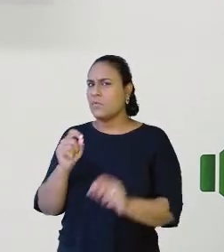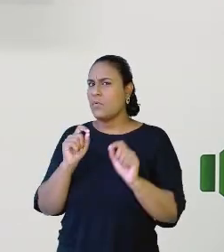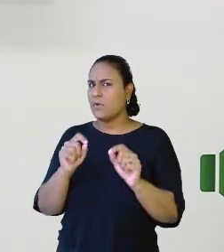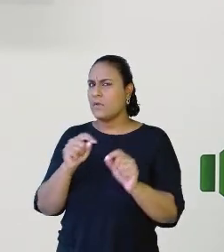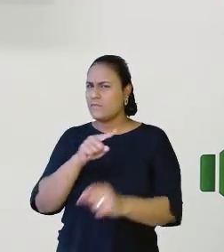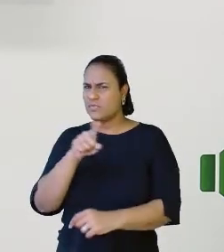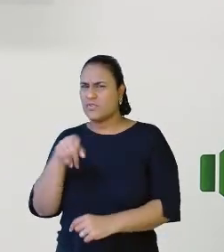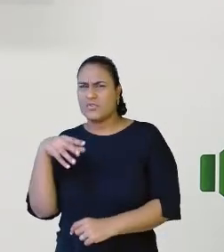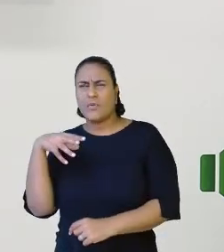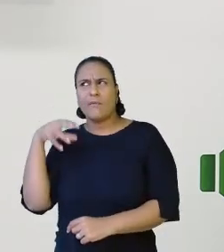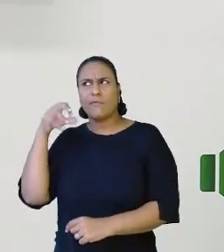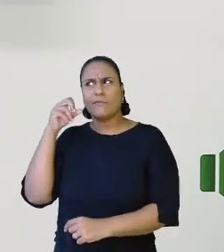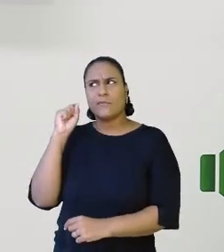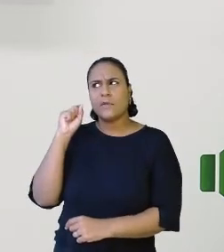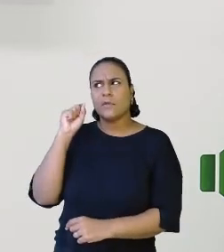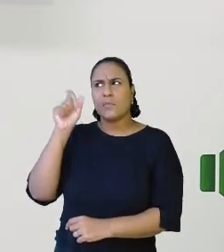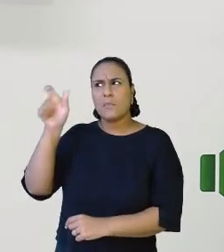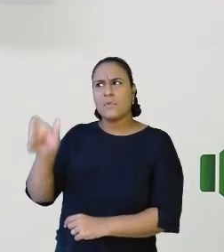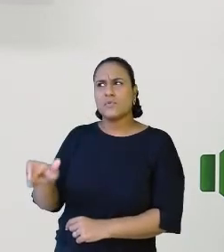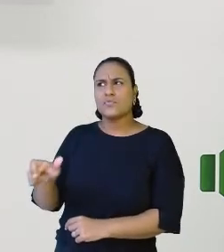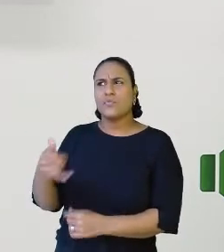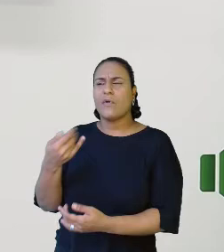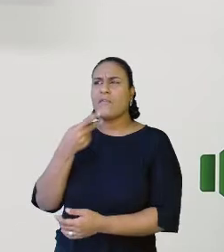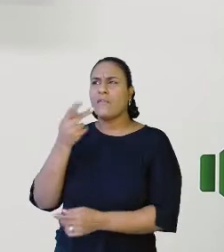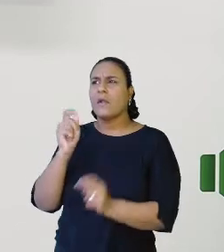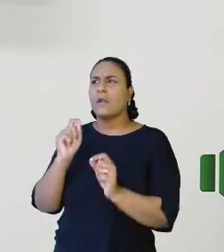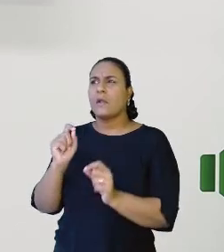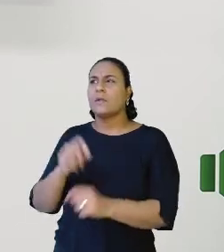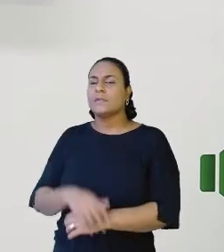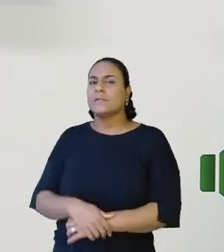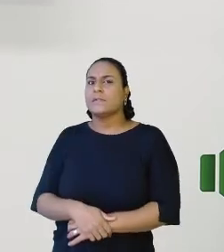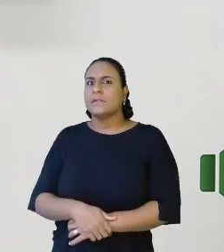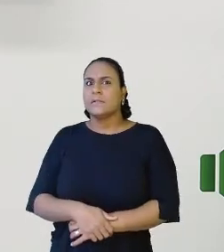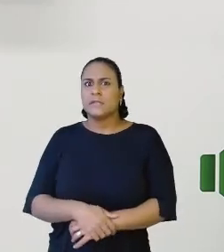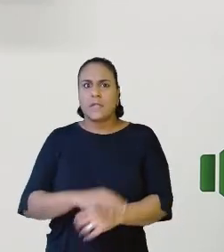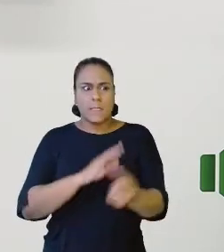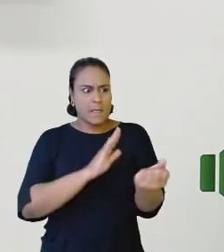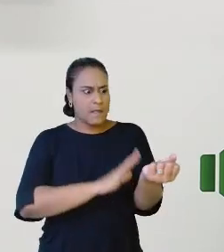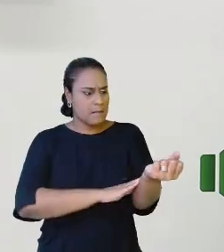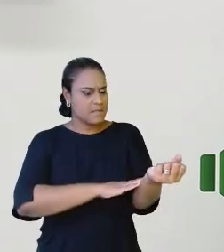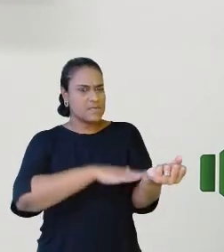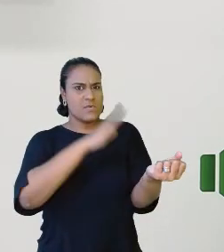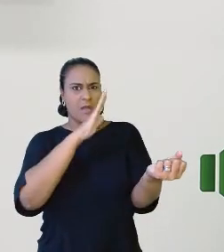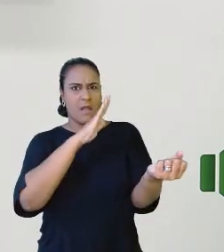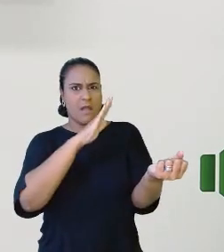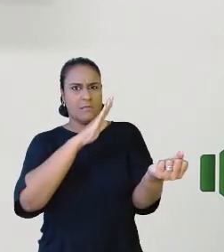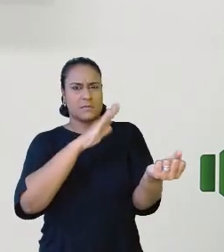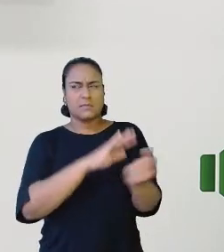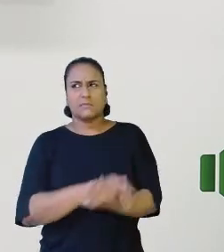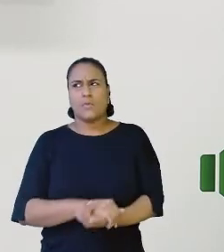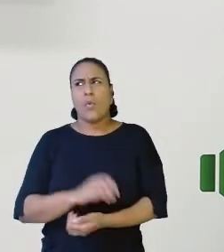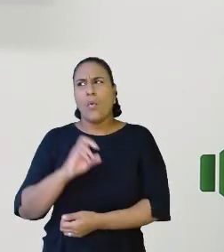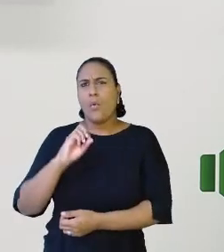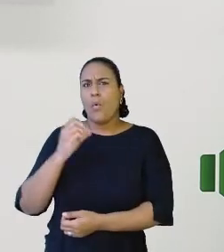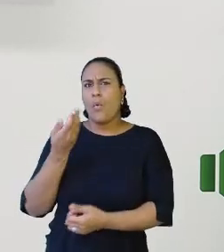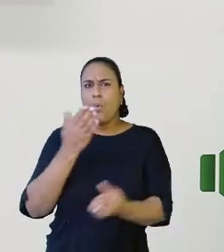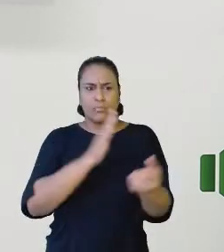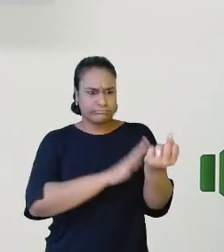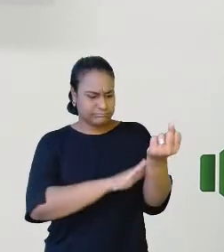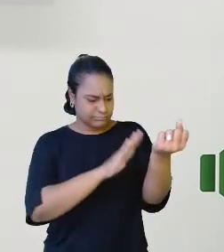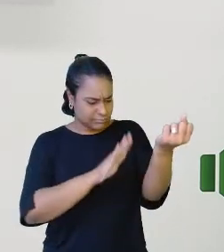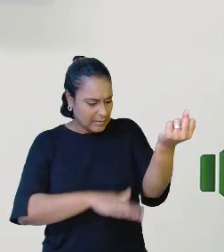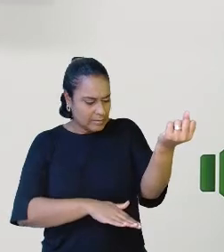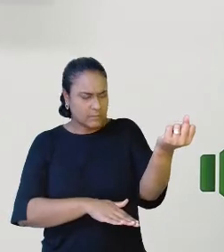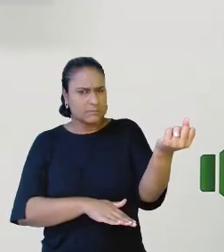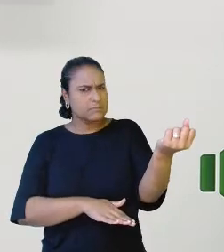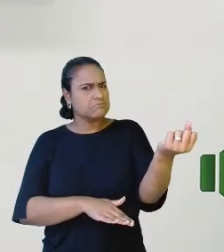ouviram alguém dizer assim, fulano está com a pressão alta, fulano está com a pressão baixa. Que pressão é